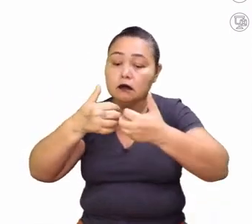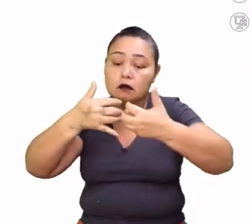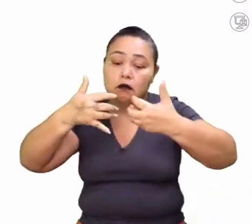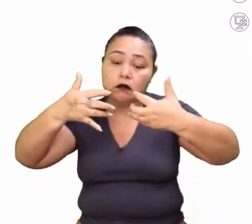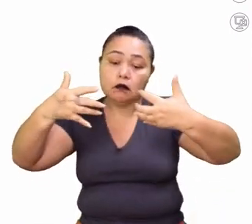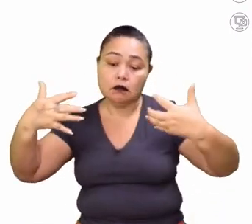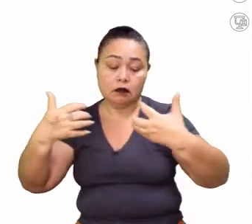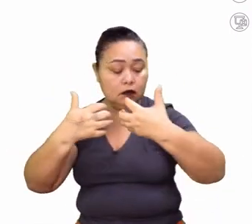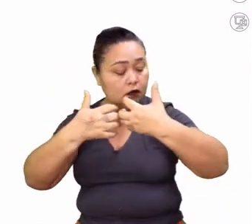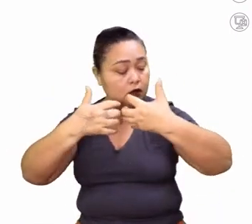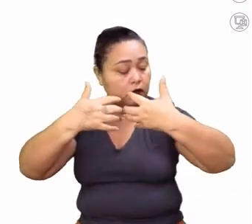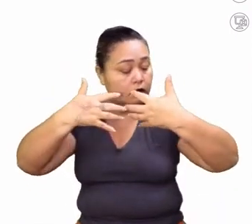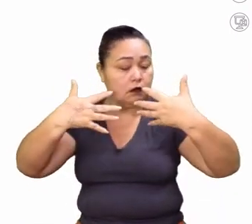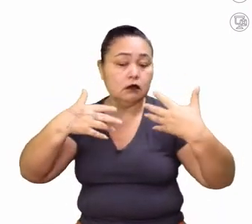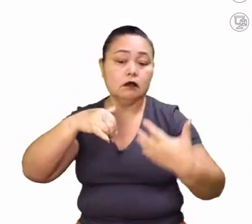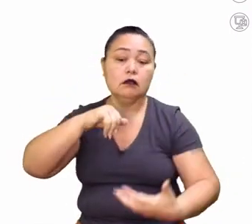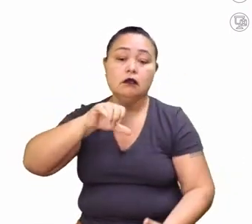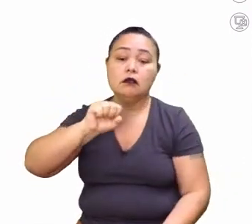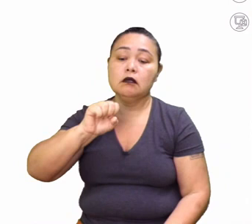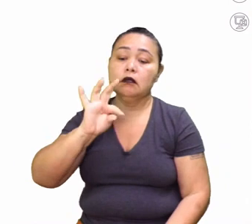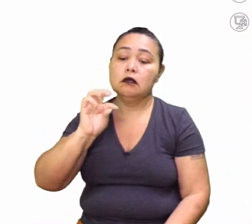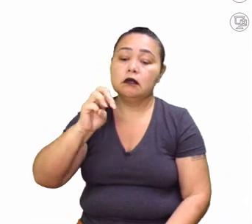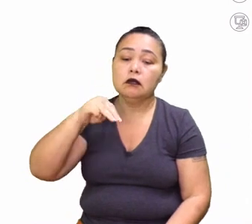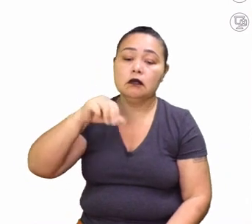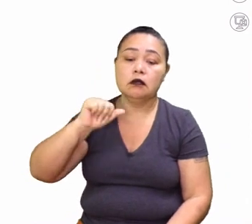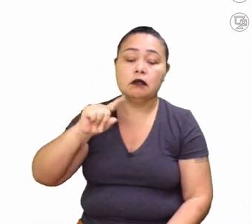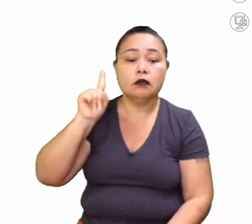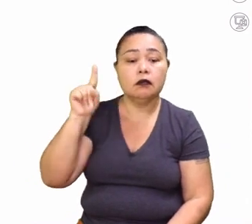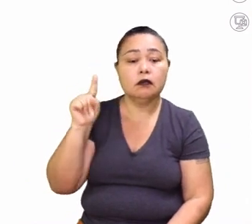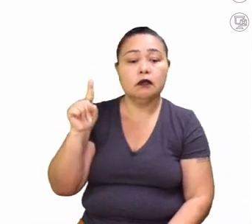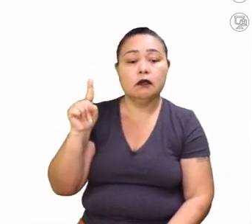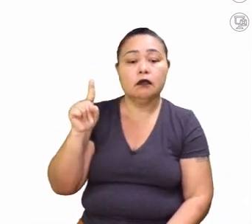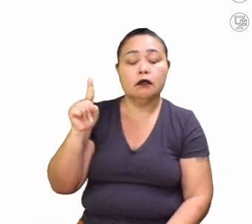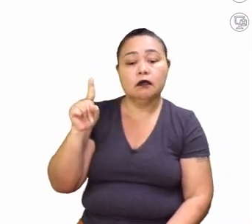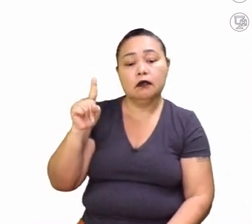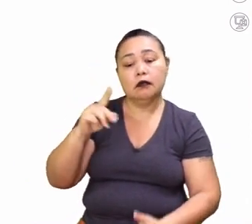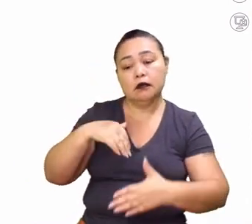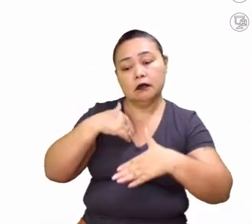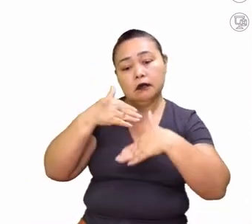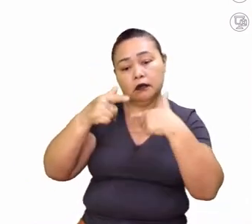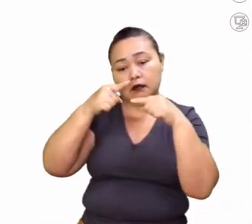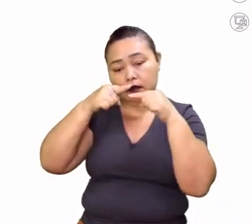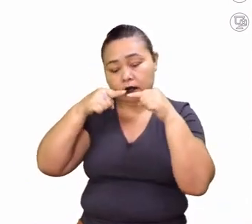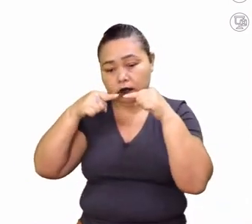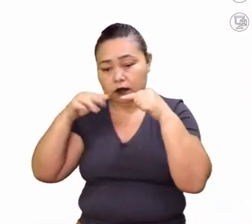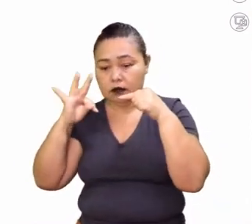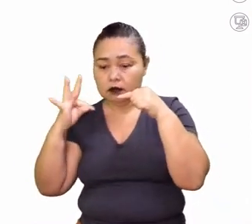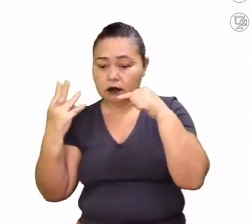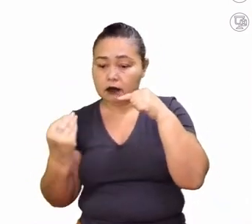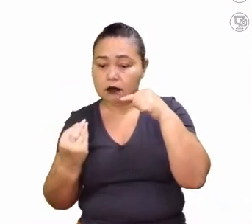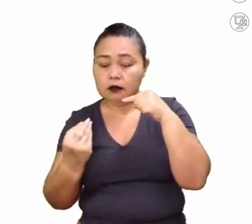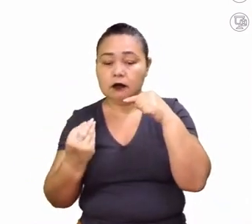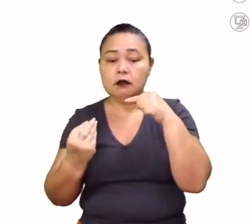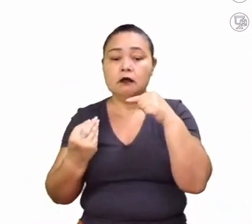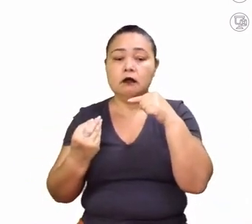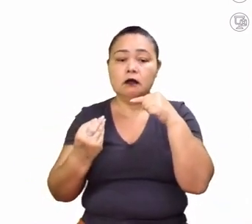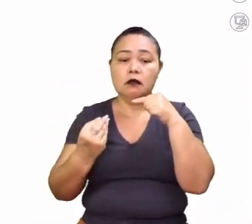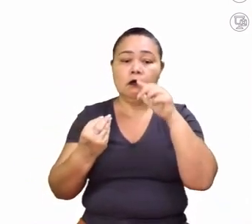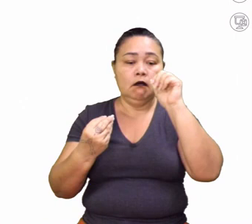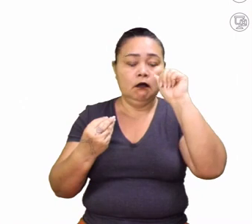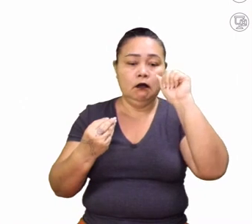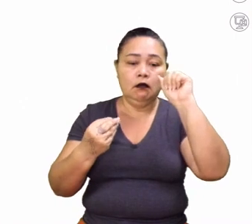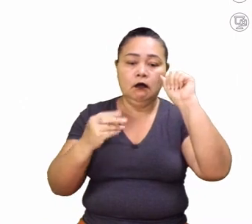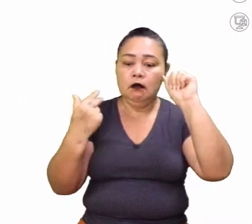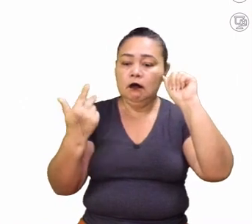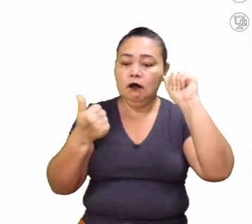isotérmica ó isotérmica porque a temperatura nesse ponto durante essa linha a temperatura é toda a mesma então a temperatura do ponto A é